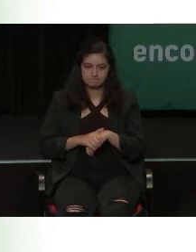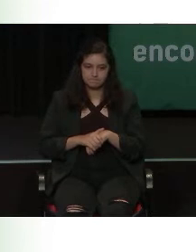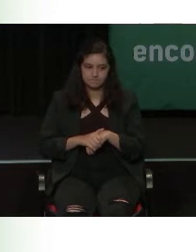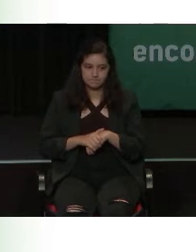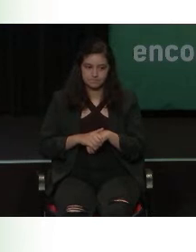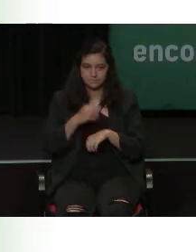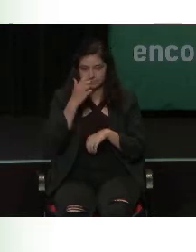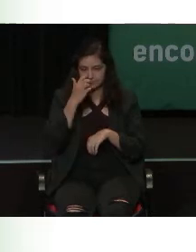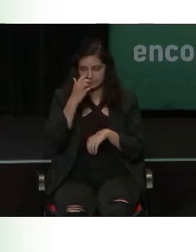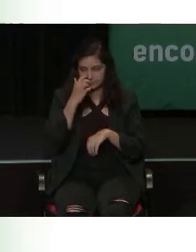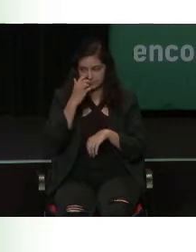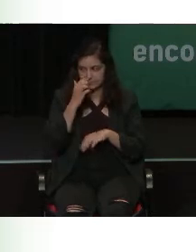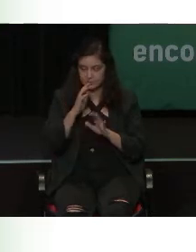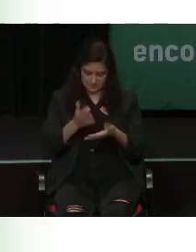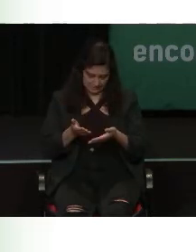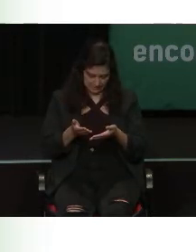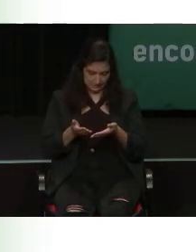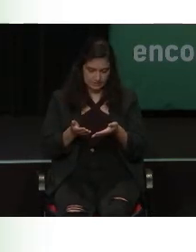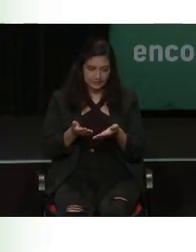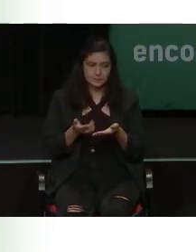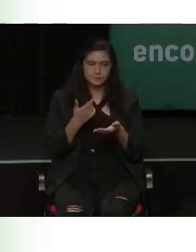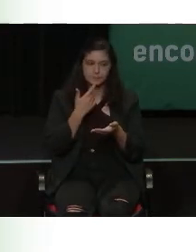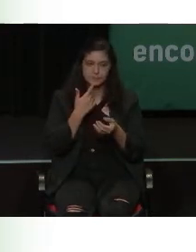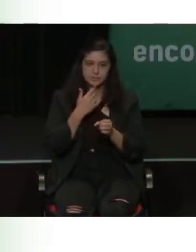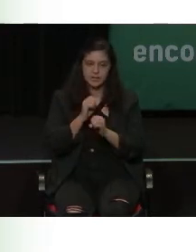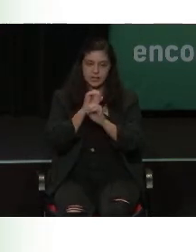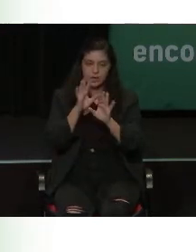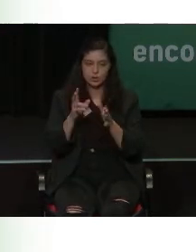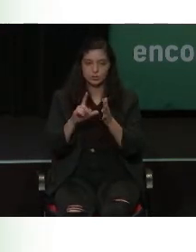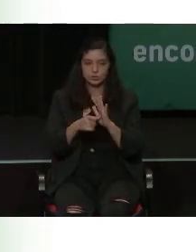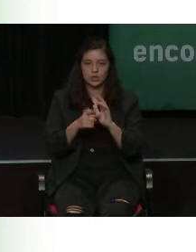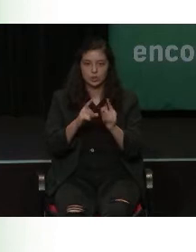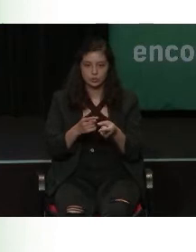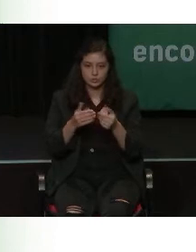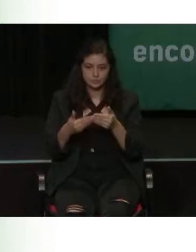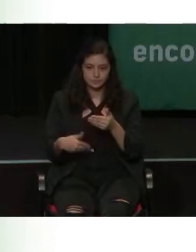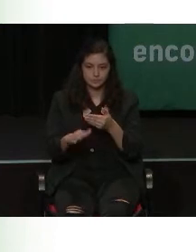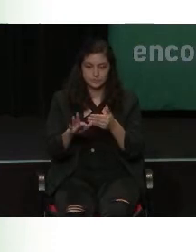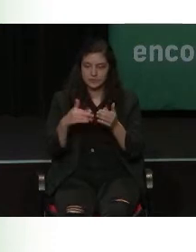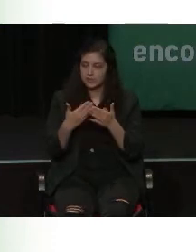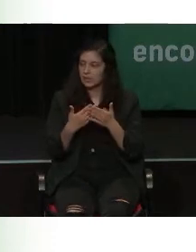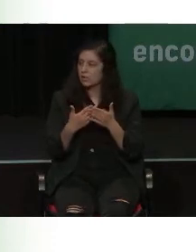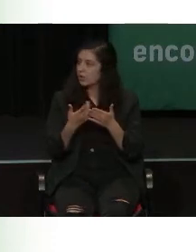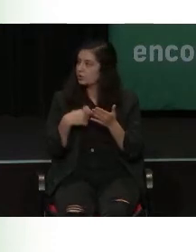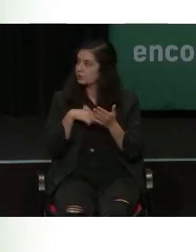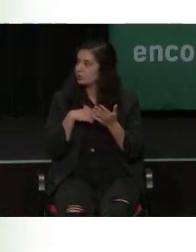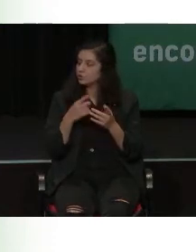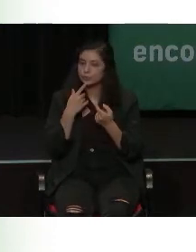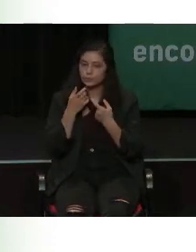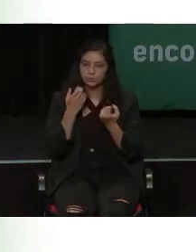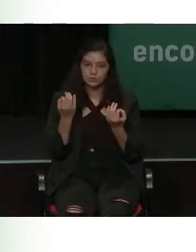É preciso perceber que quando o projeto começou e lançámos estas perguntas,